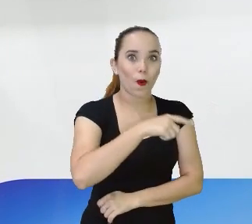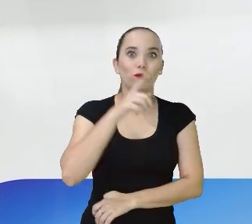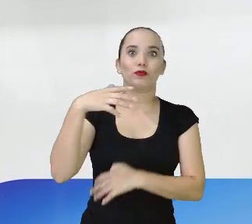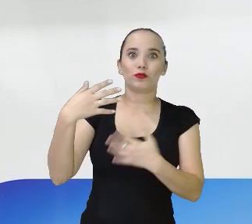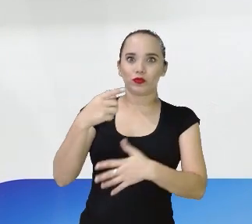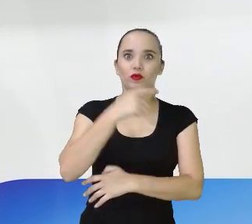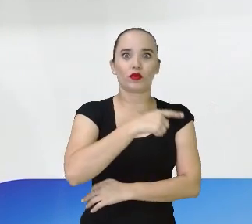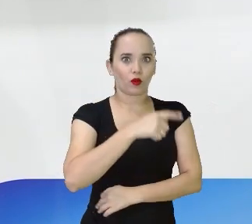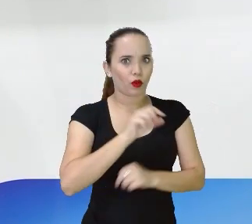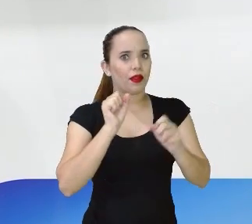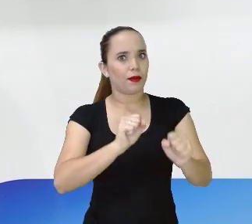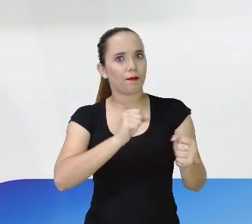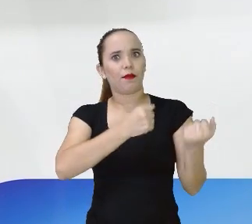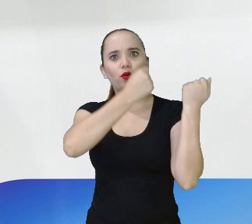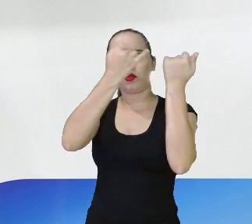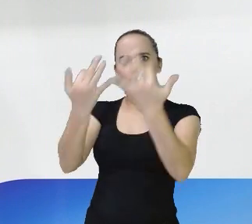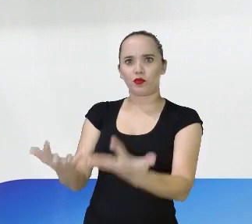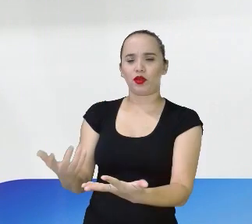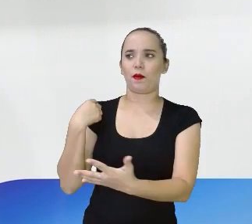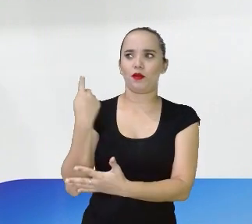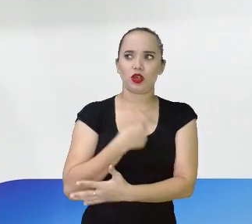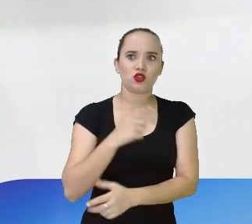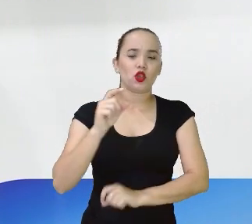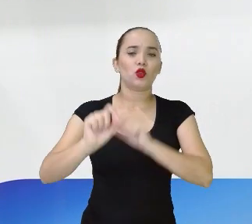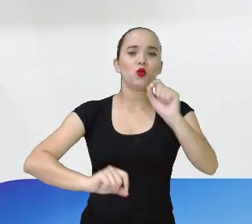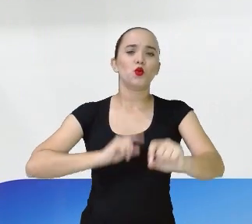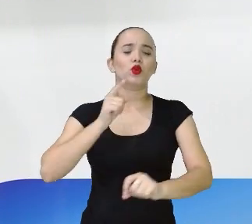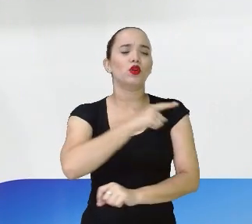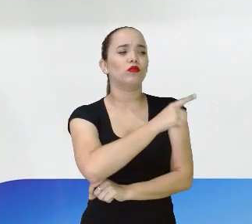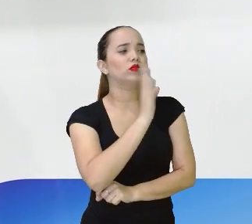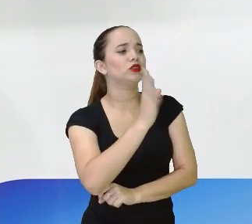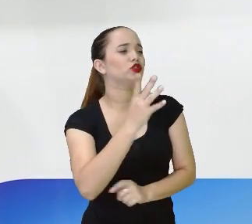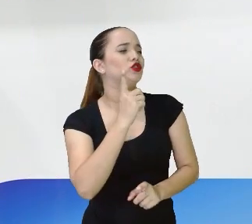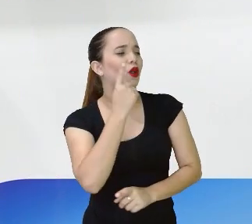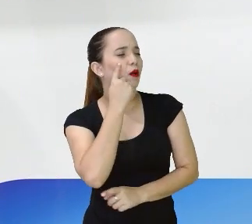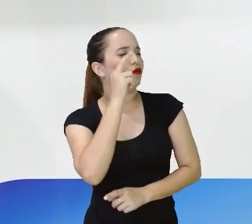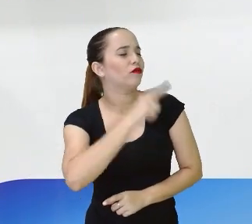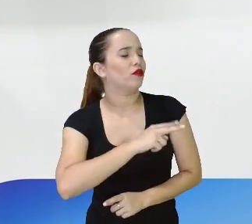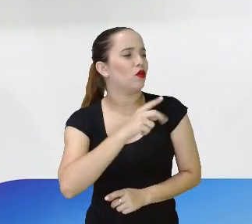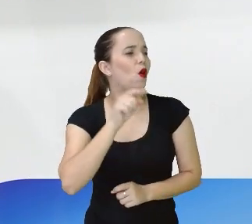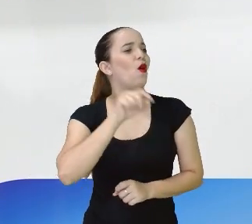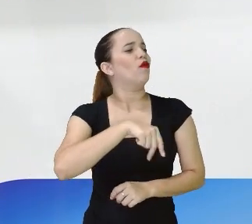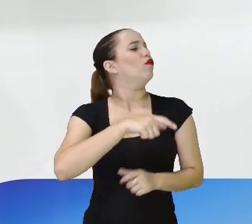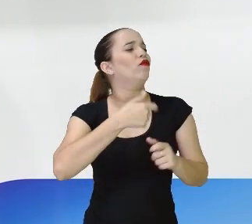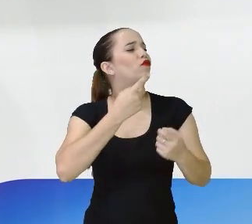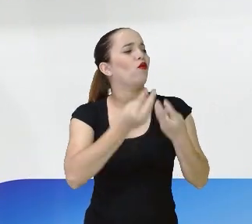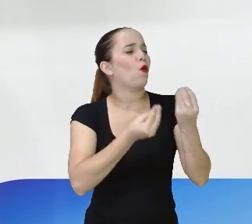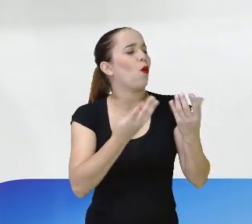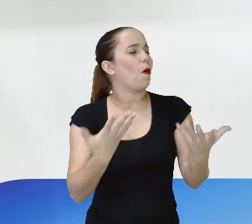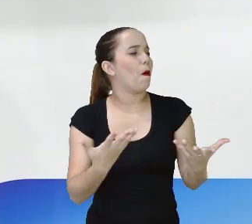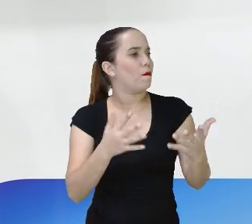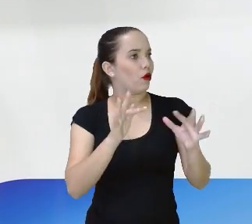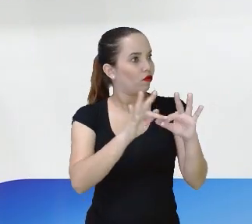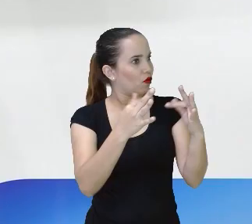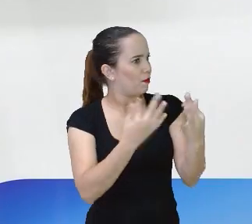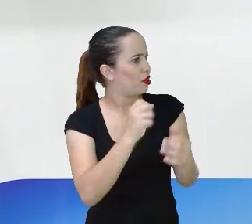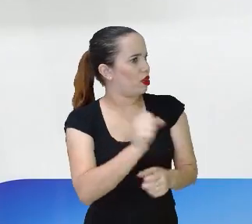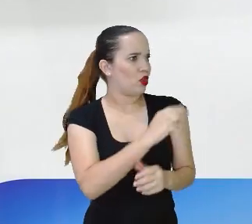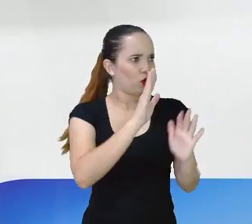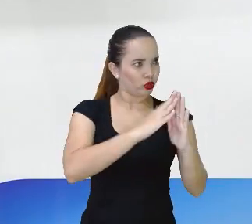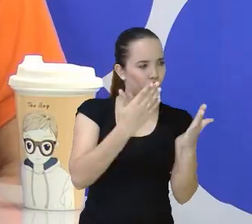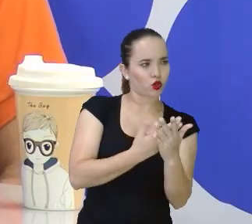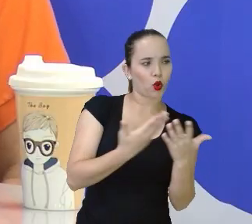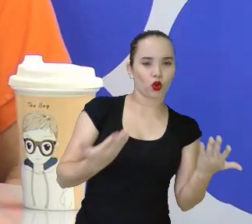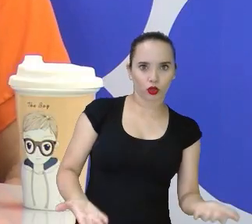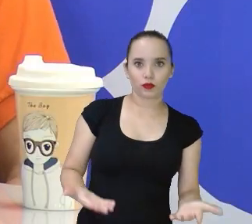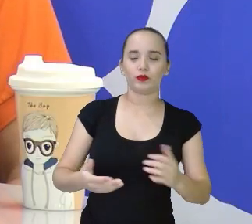que foi que ele viu nesta torre. Você fez esse passeio com a família, com a escola? Como foi? Conta aí pra gente um pouquinho, Jaziel.